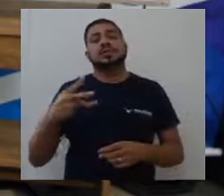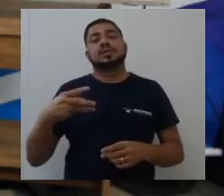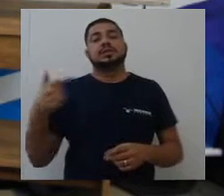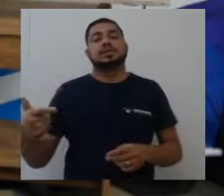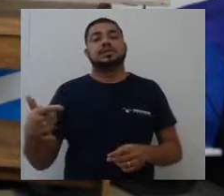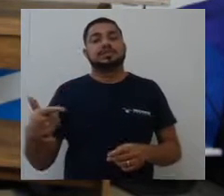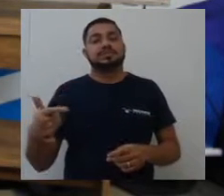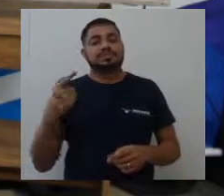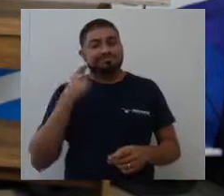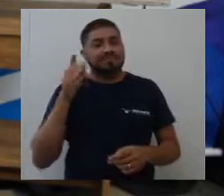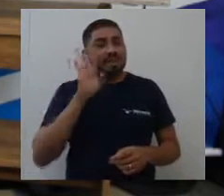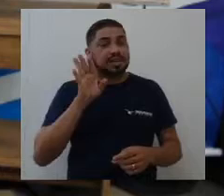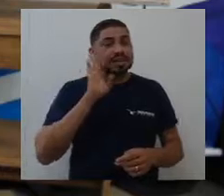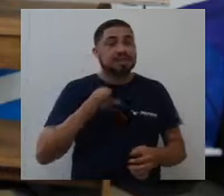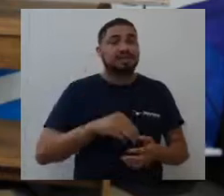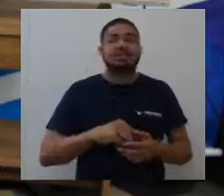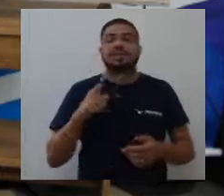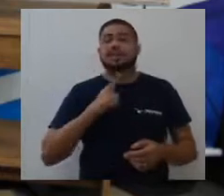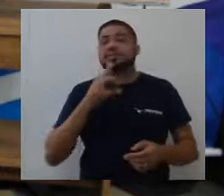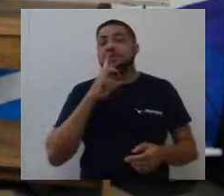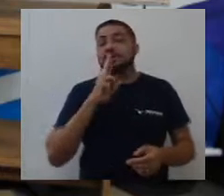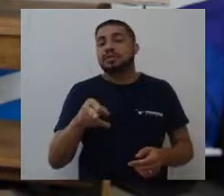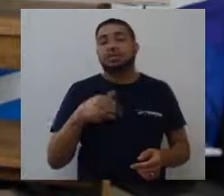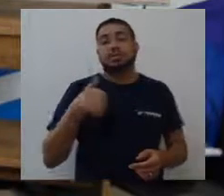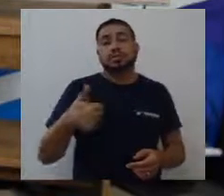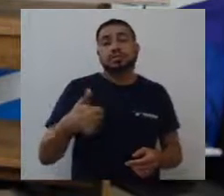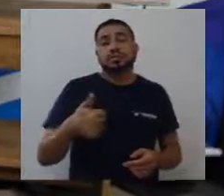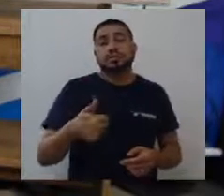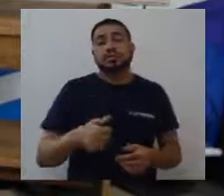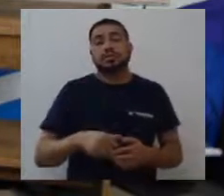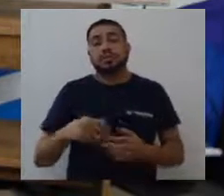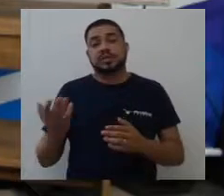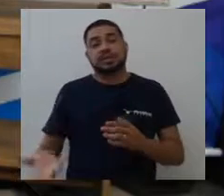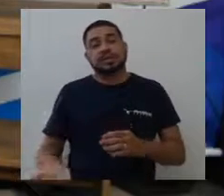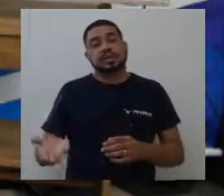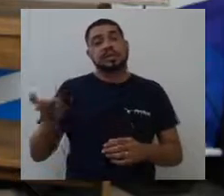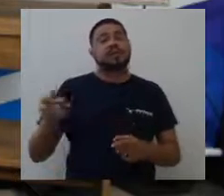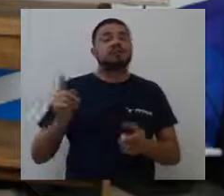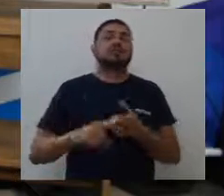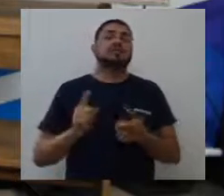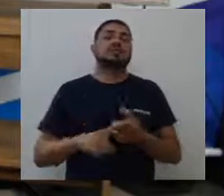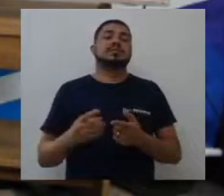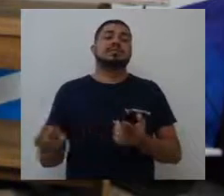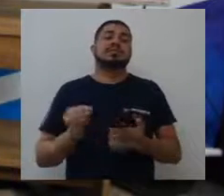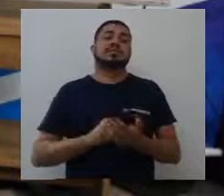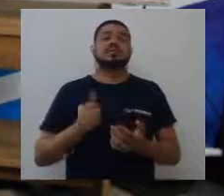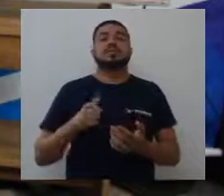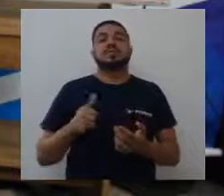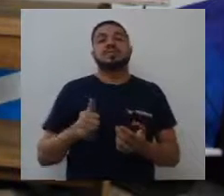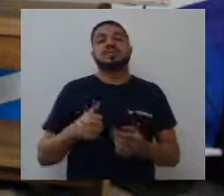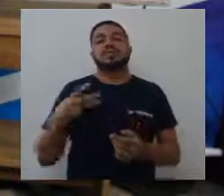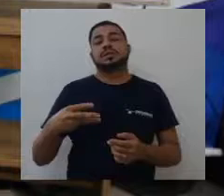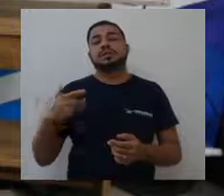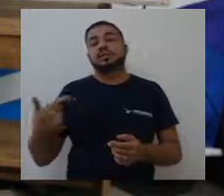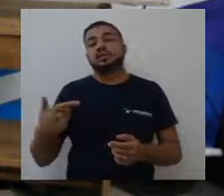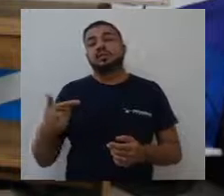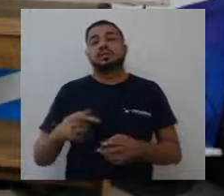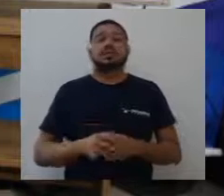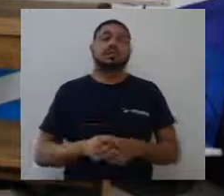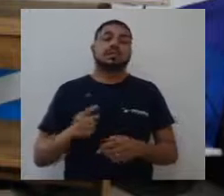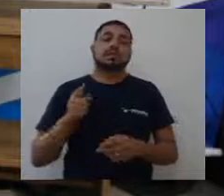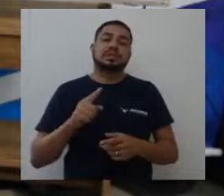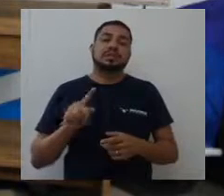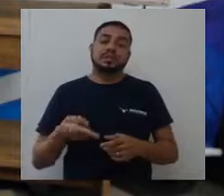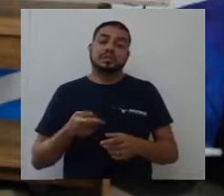1,1132. Olha que legal. Eu tenho o resultado 1, o que indica o acréscimo, e eu boto o 11,32 tirando a vírgula depois da